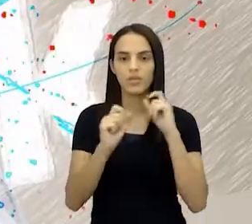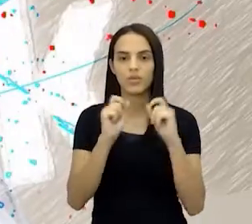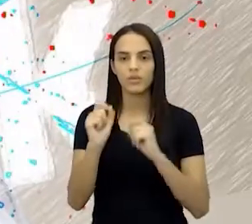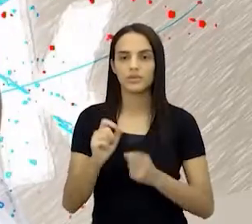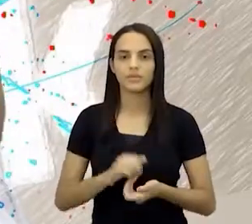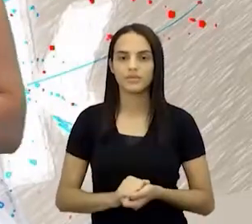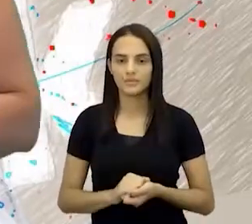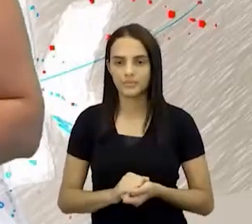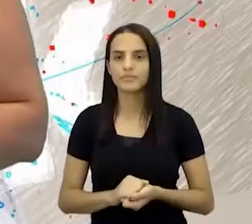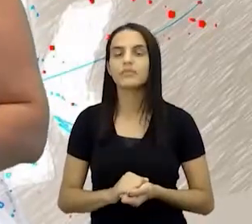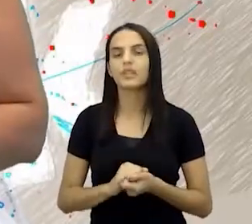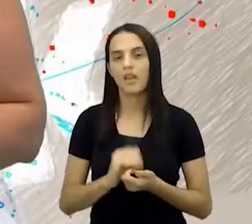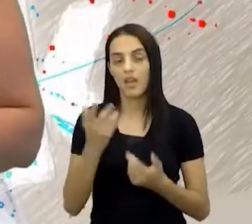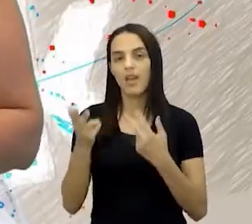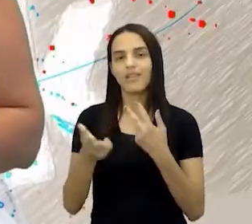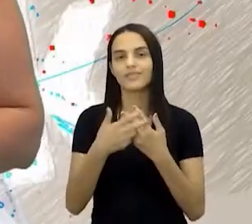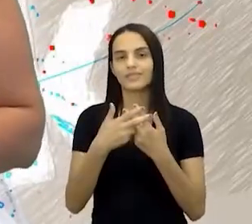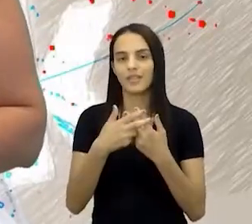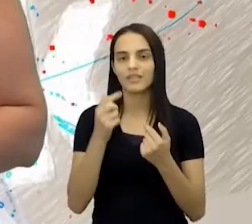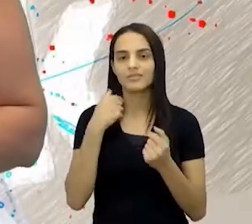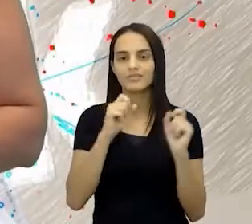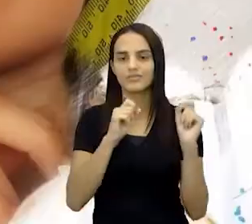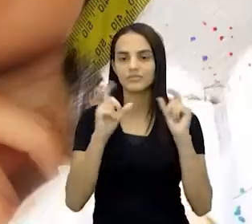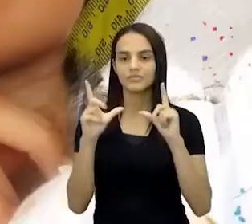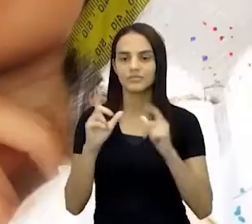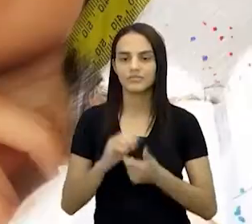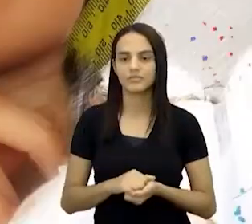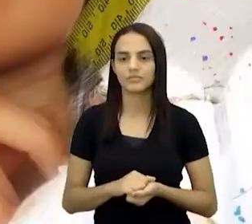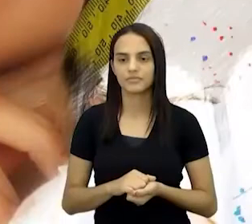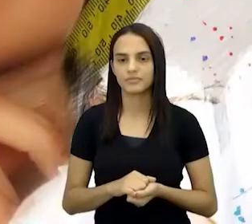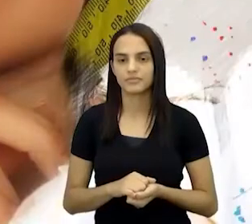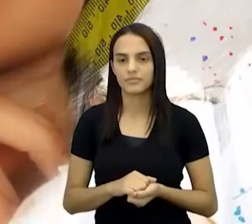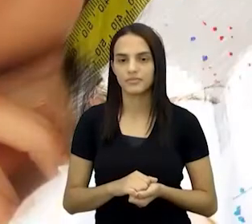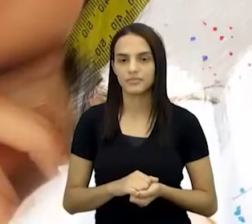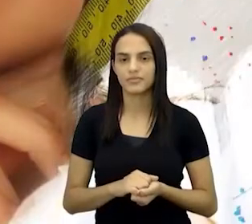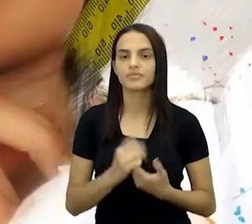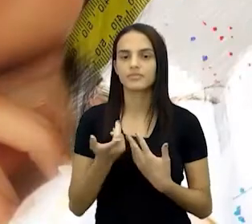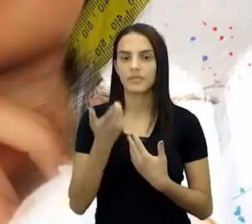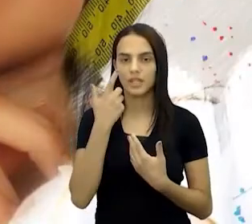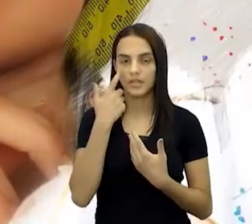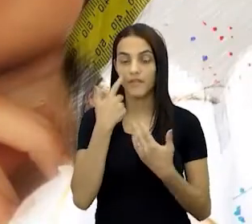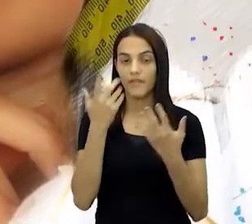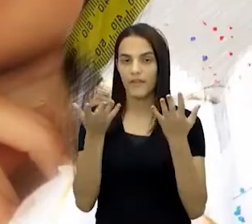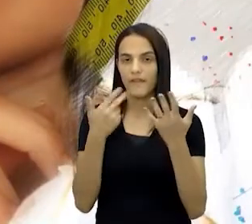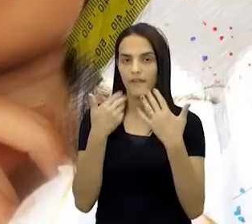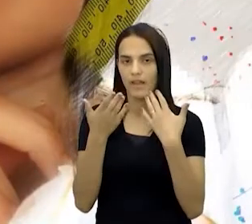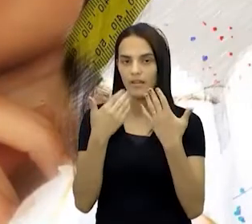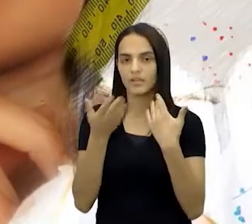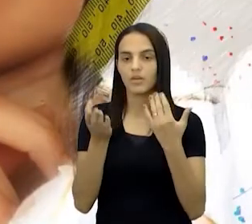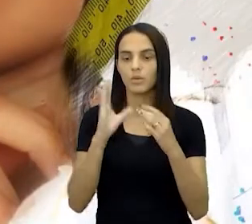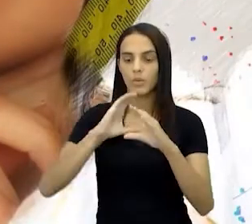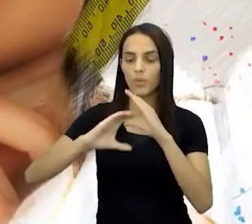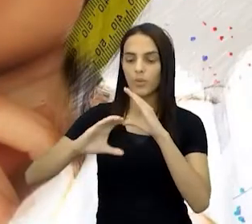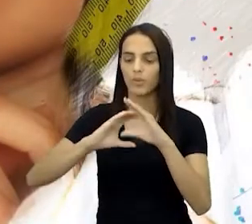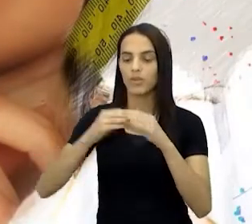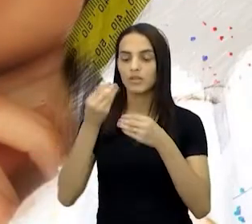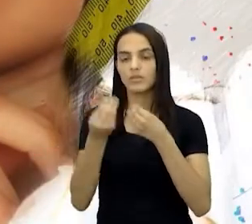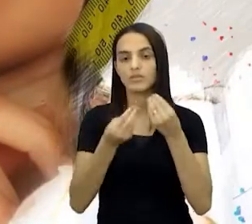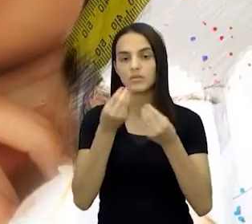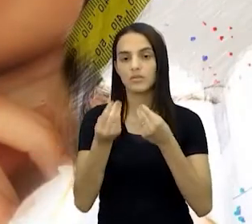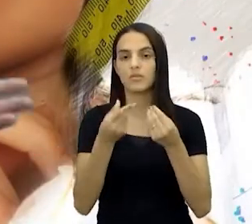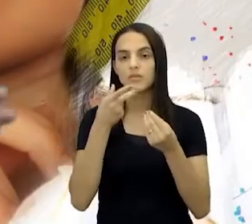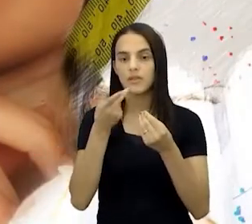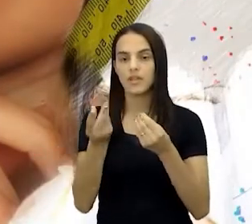liga. Hashtag se liga, olha só. Gente, nós vamos falar sobre comunicação e como que ela atua dentro